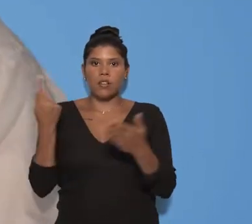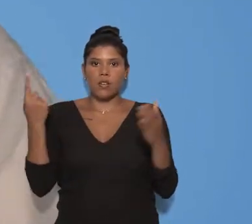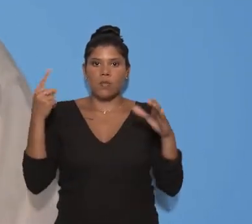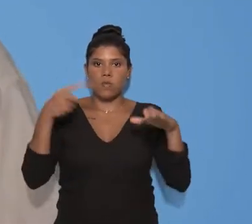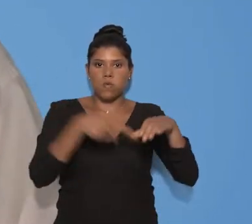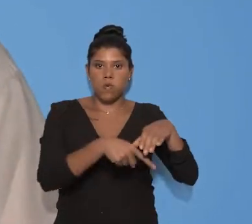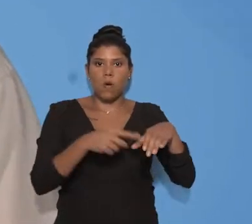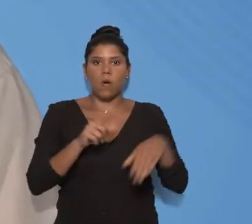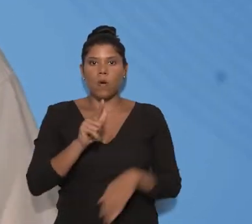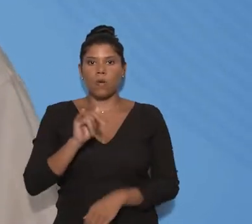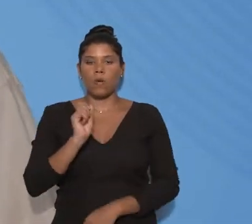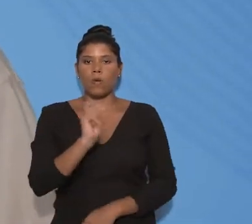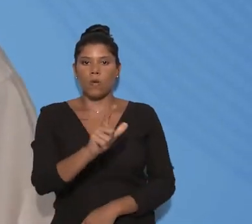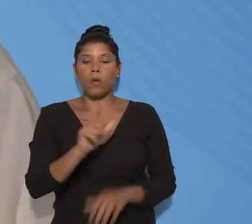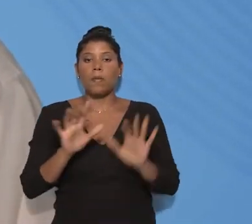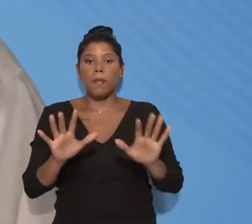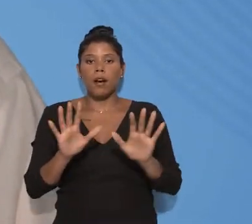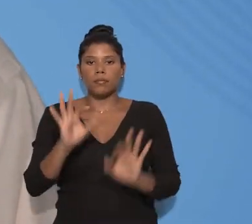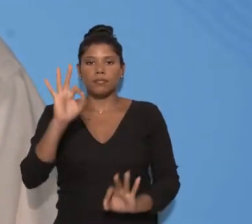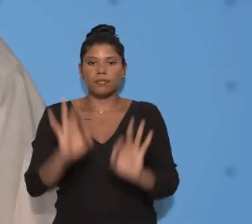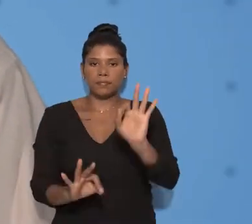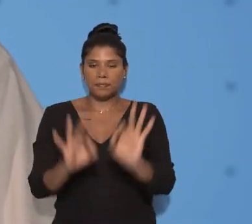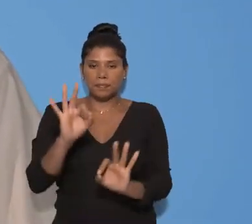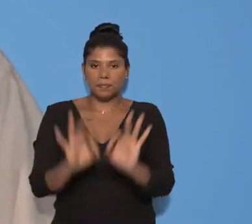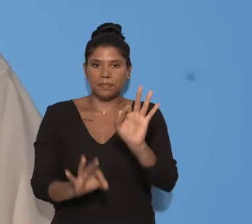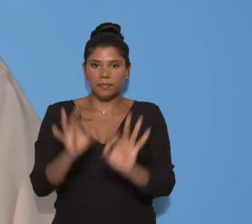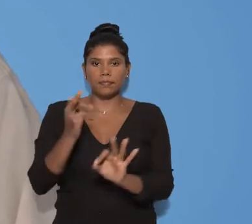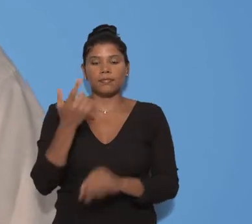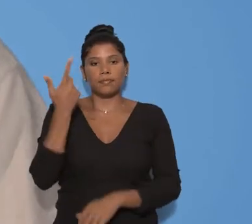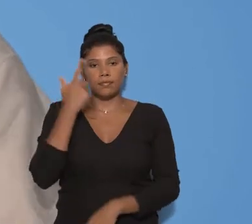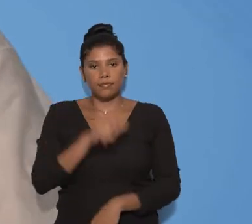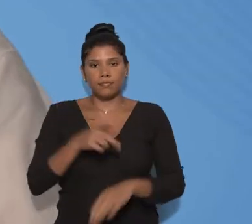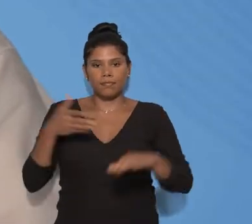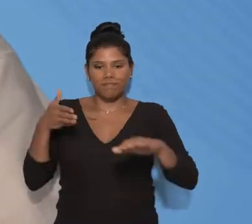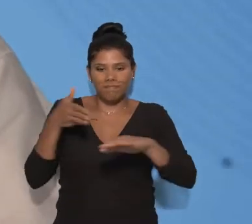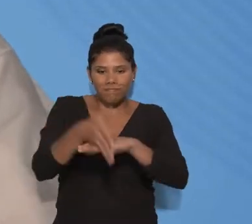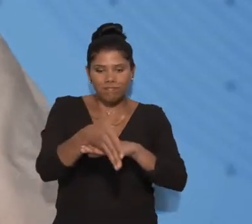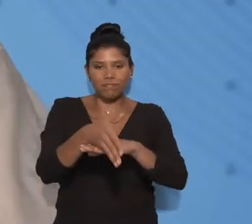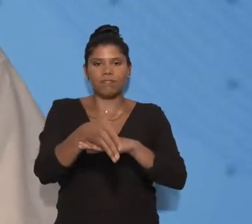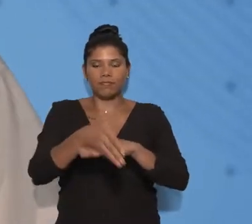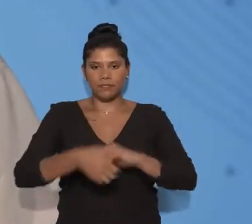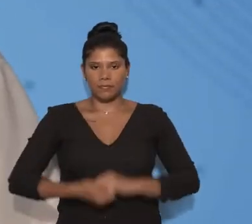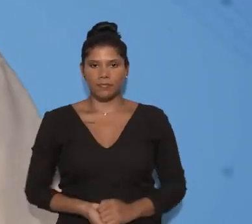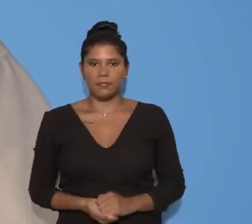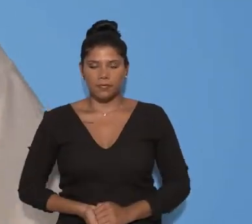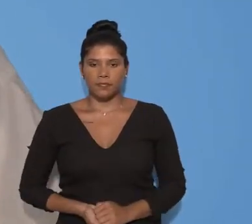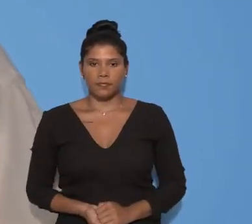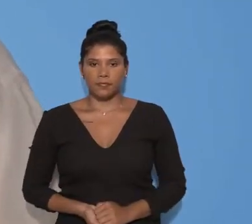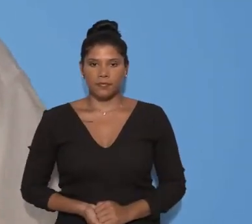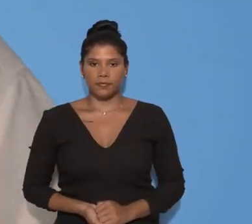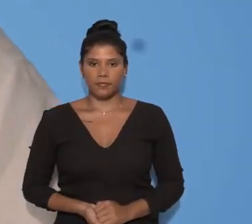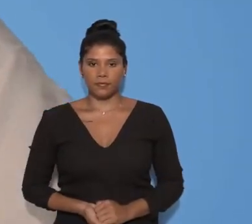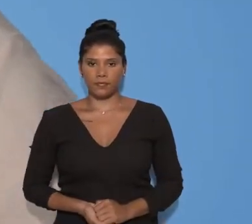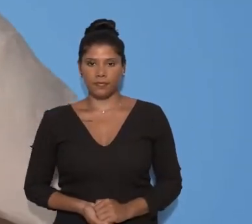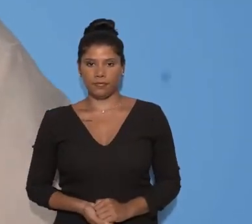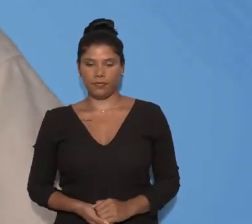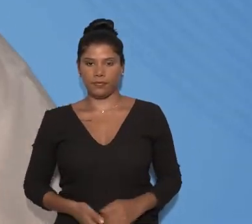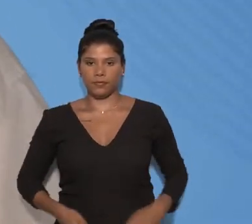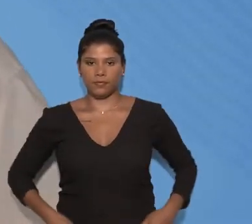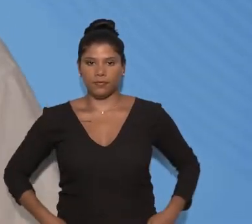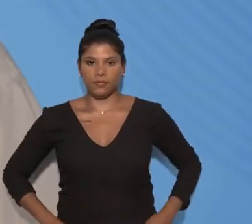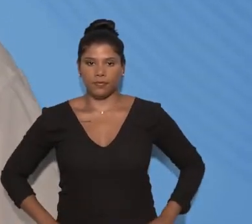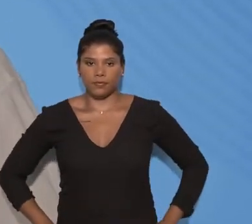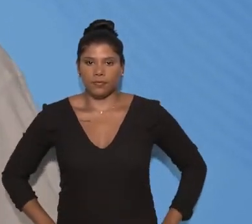tempo, montar-se de tal maneira para facilitar as ações ofensivas e alcançarem êxito com o gol, que é a